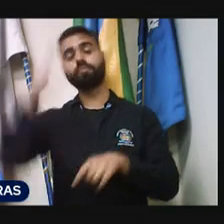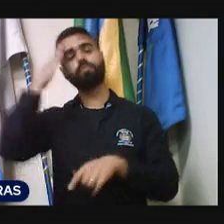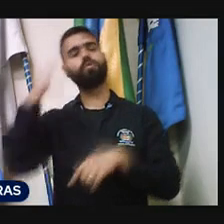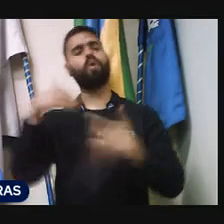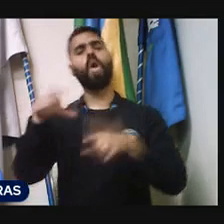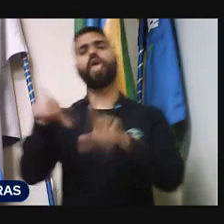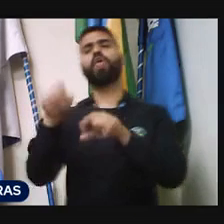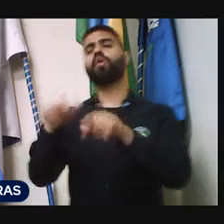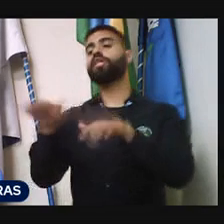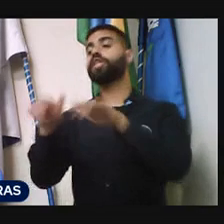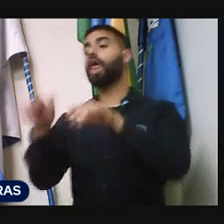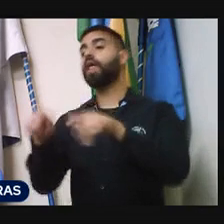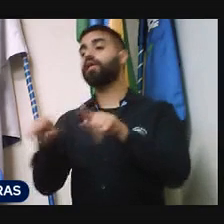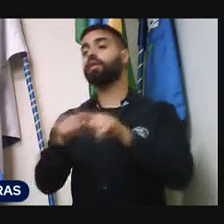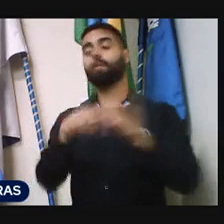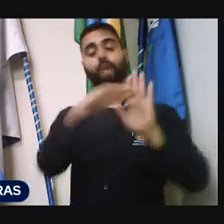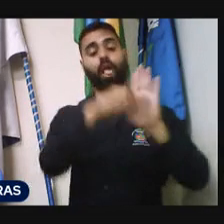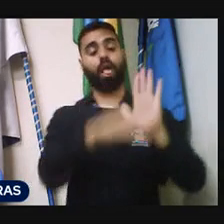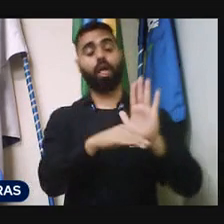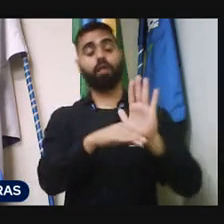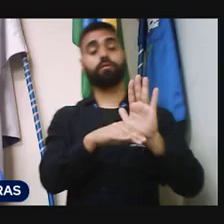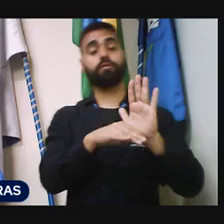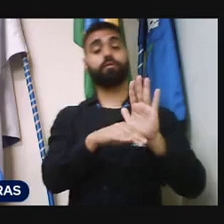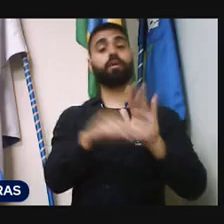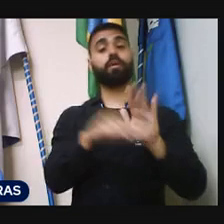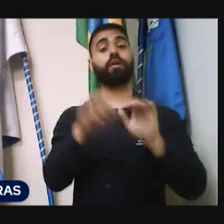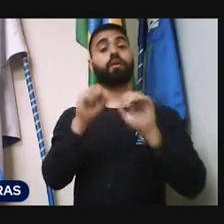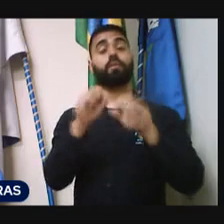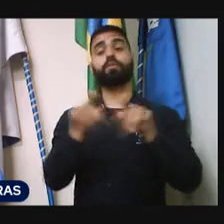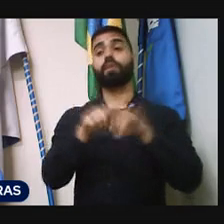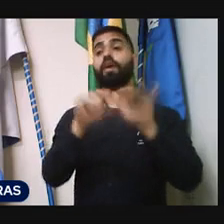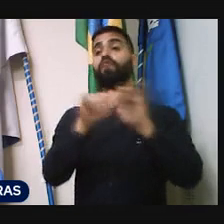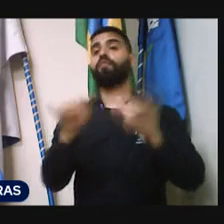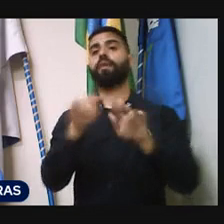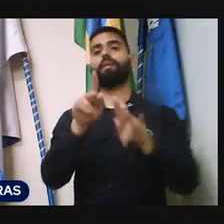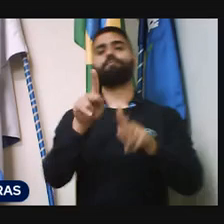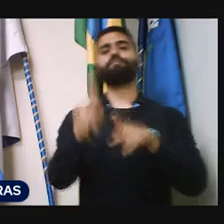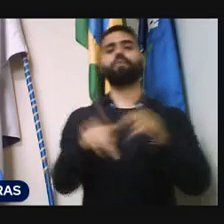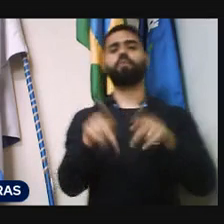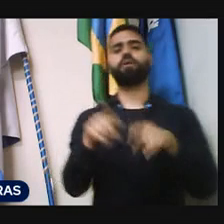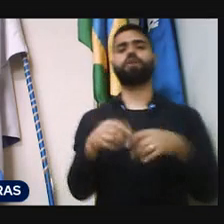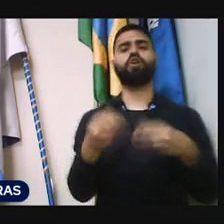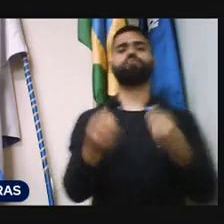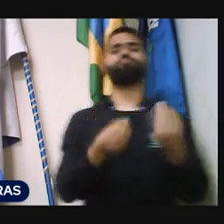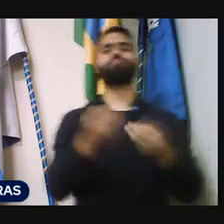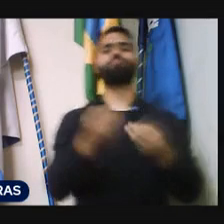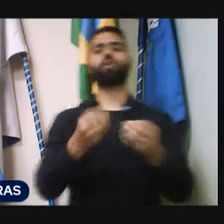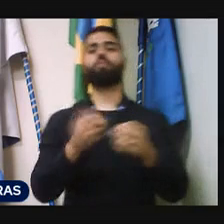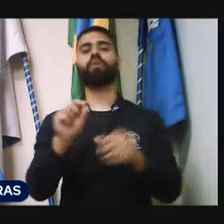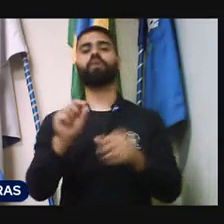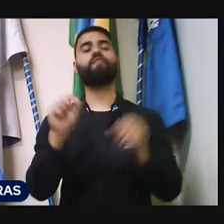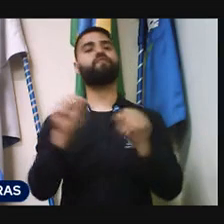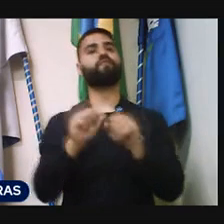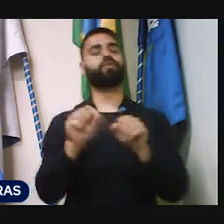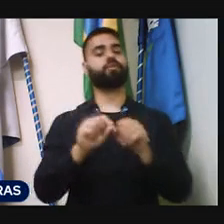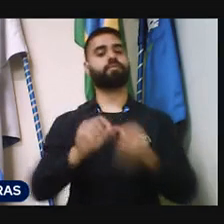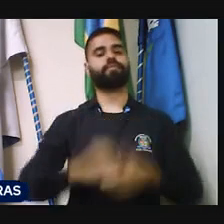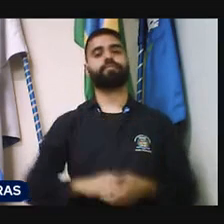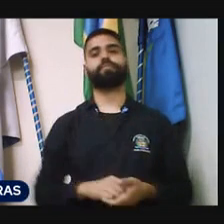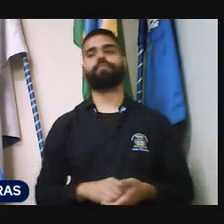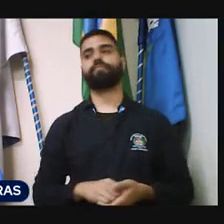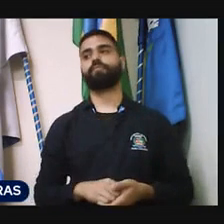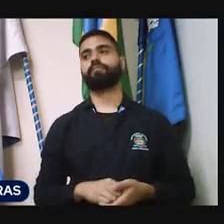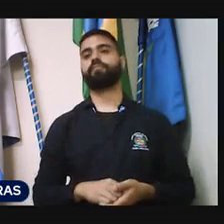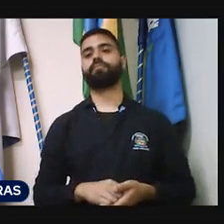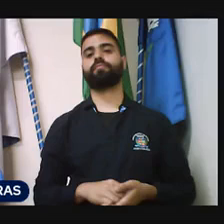convocação e suas respectivas ordens de e levantas para que assim possa ser informada a população a respeito das providências e medidas que serão tomadas